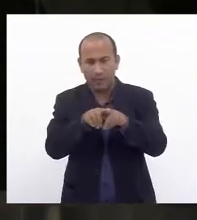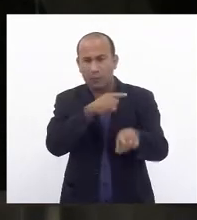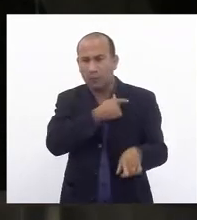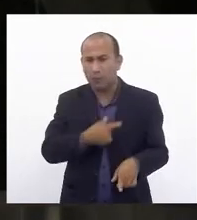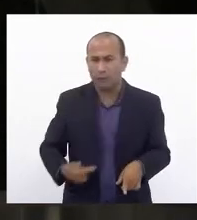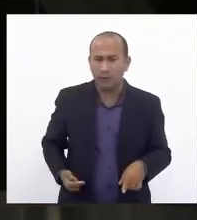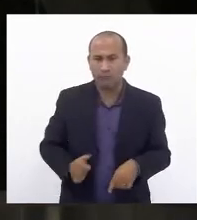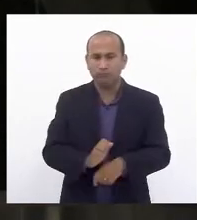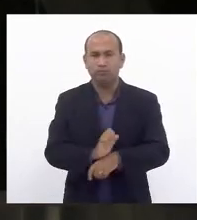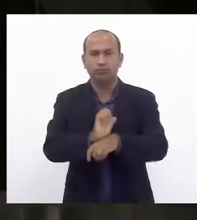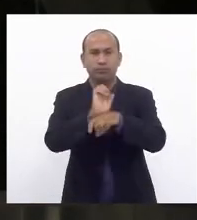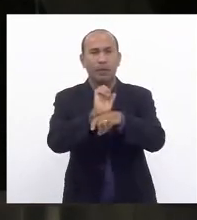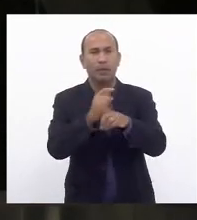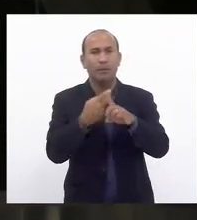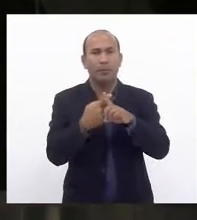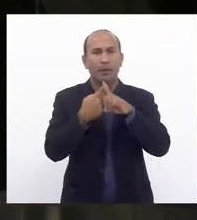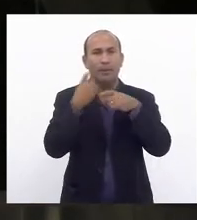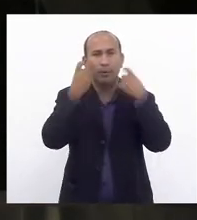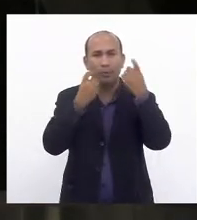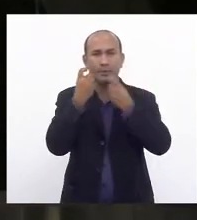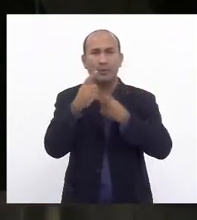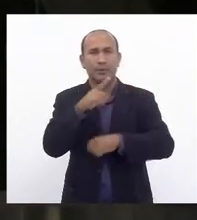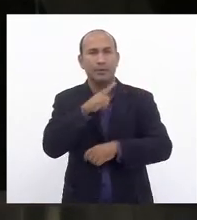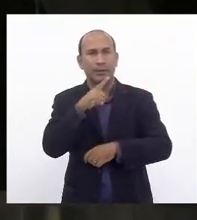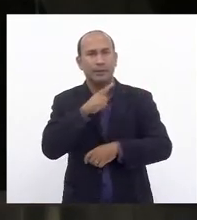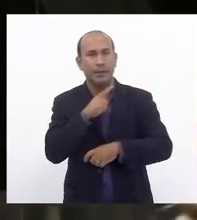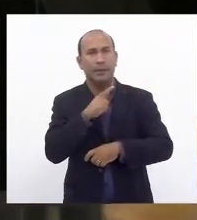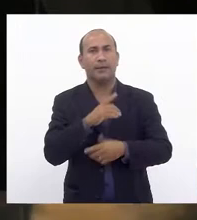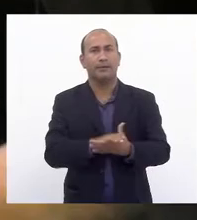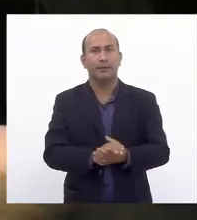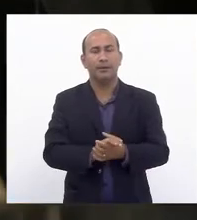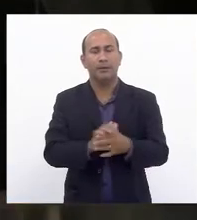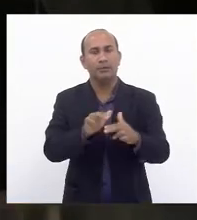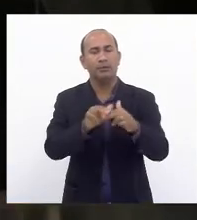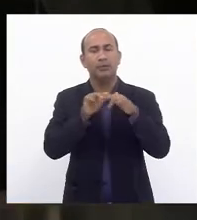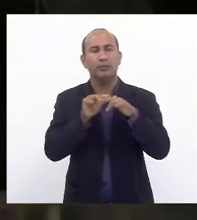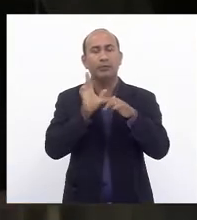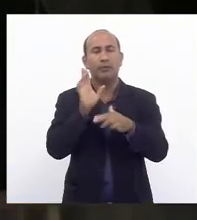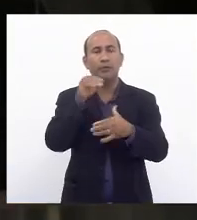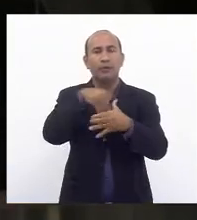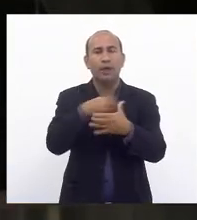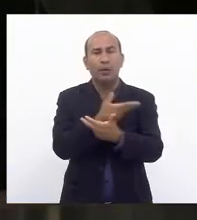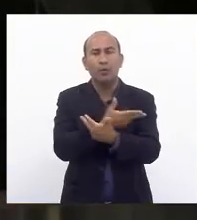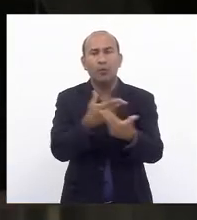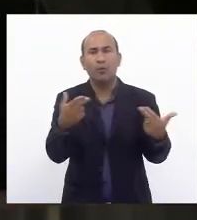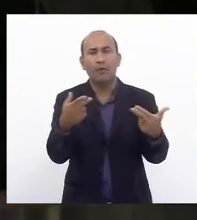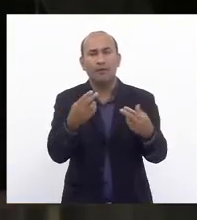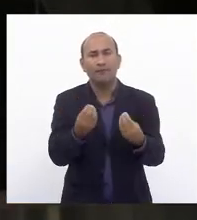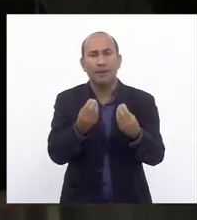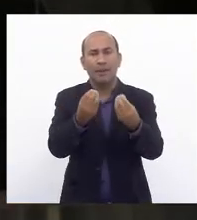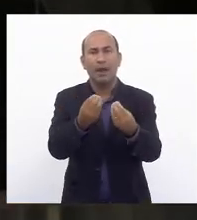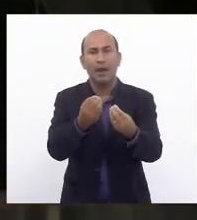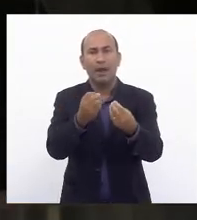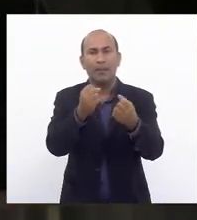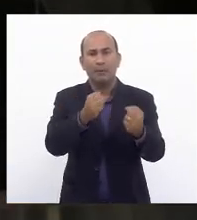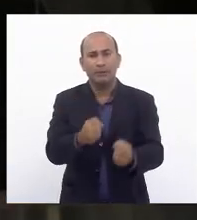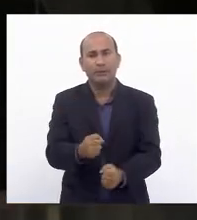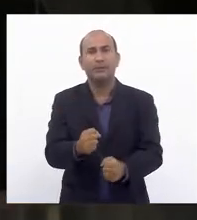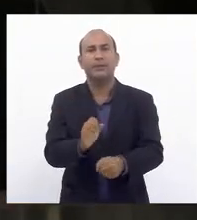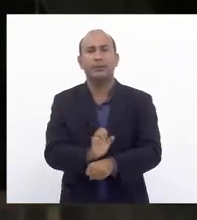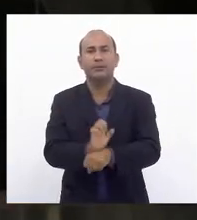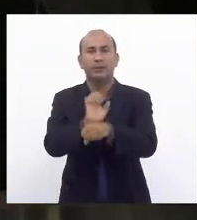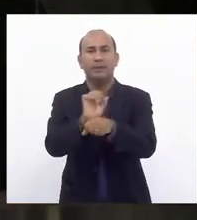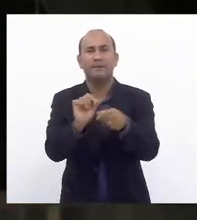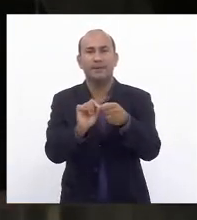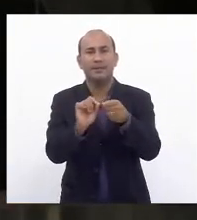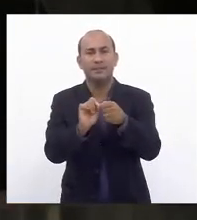estado. Porque me preocupa muito a gente começar a votar coisas em que a gente vai dar poder ao estado de fazer uma licitação